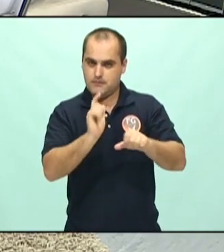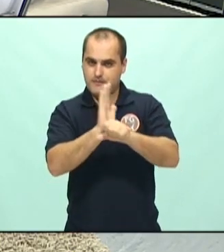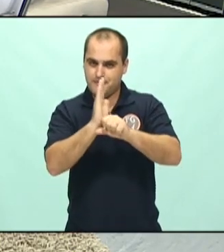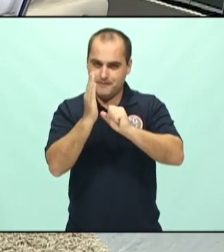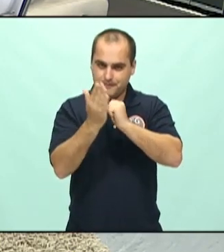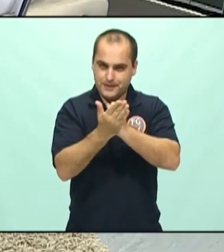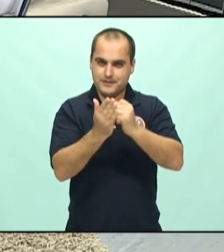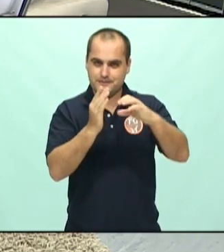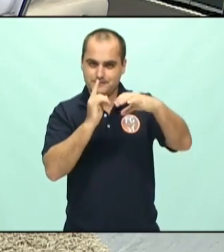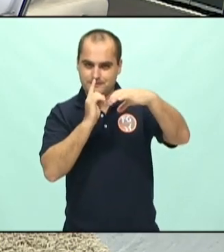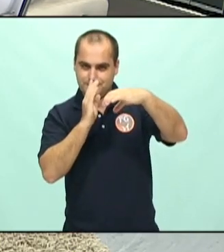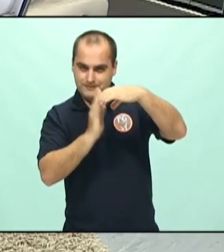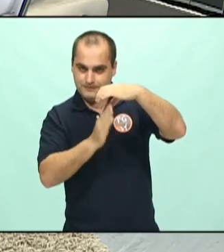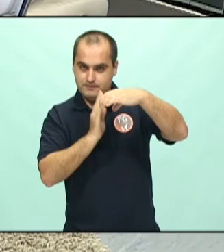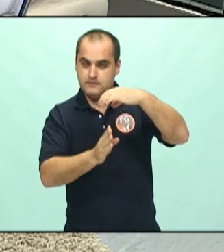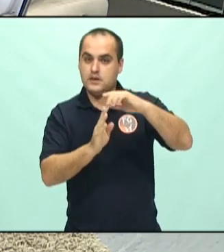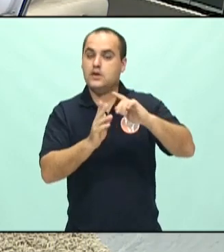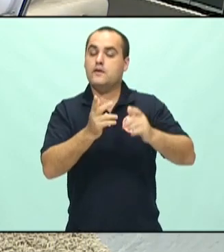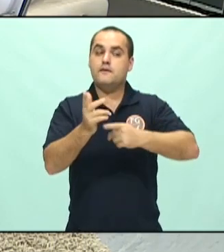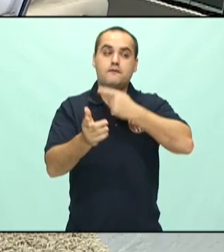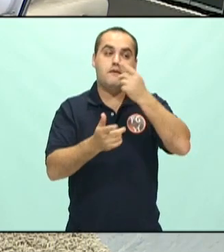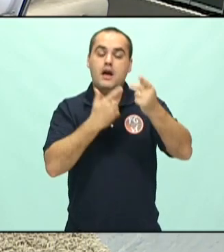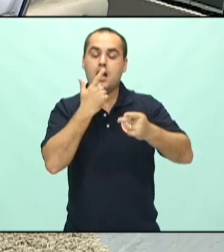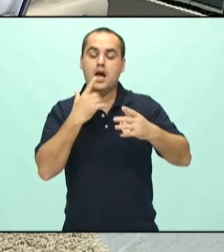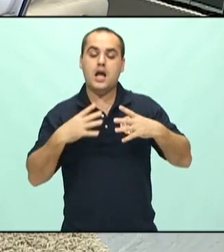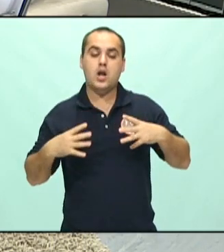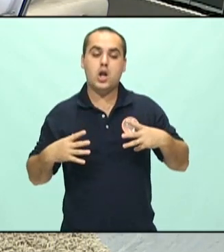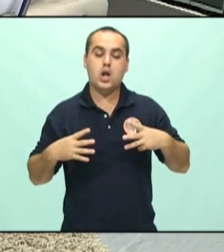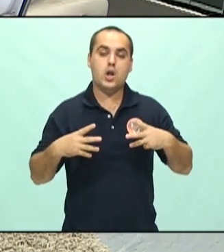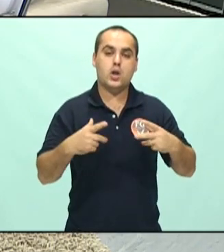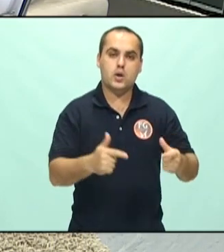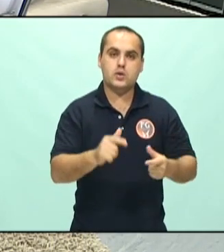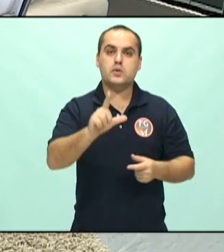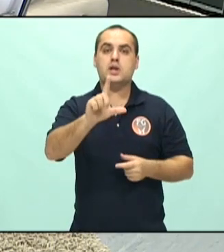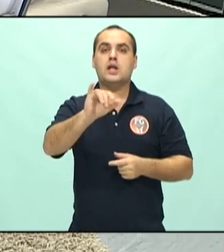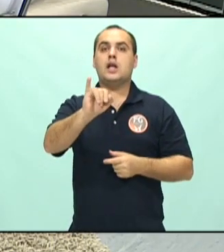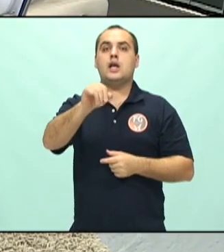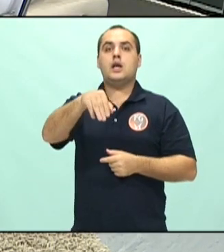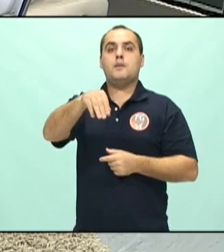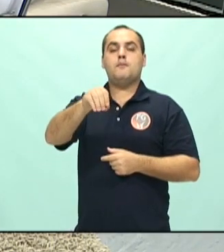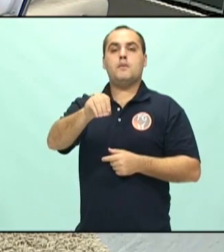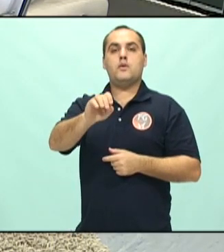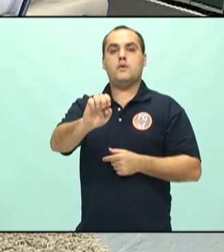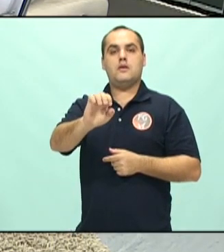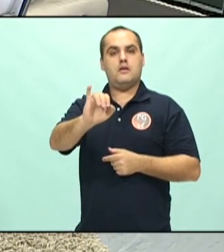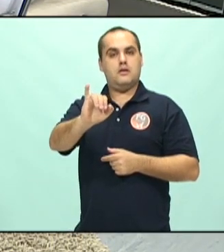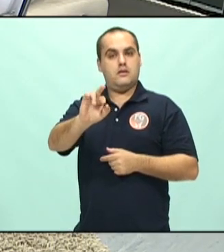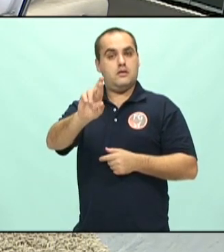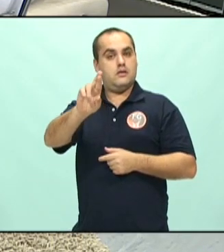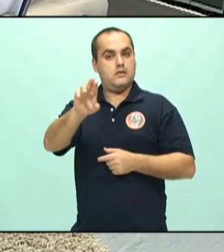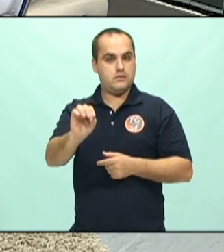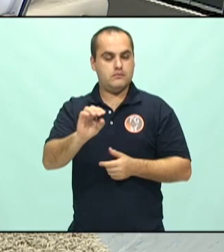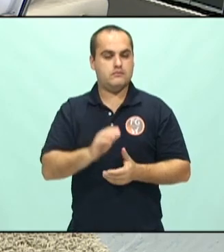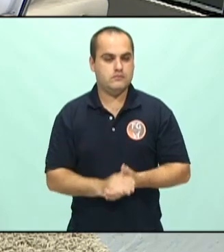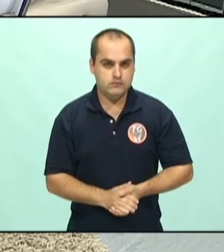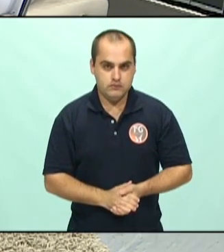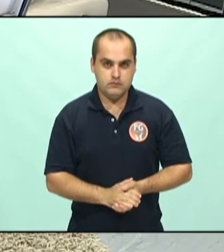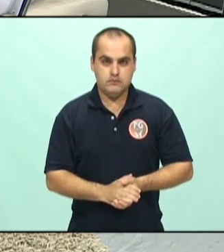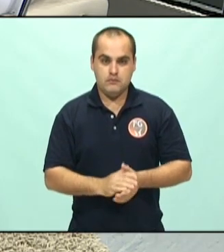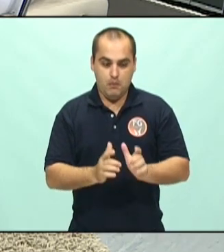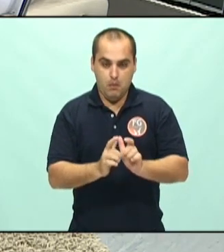mas ali eu estou falando todo o senhor lhe que inclusive até o limoeiro cresce demais